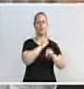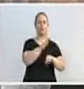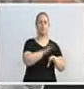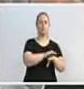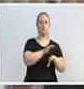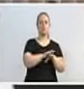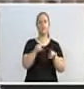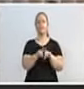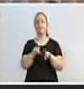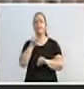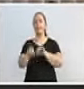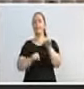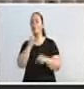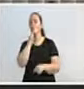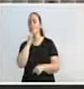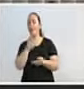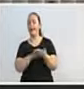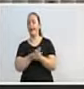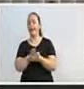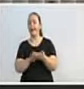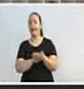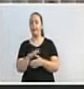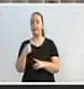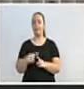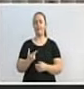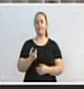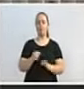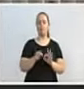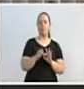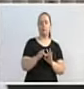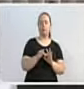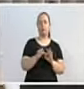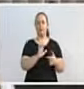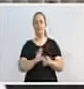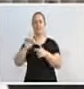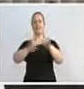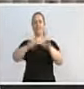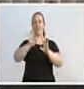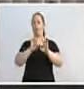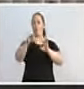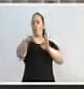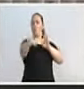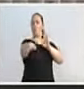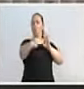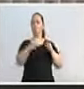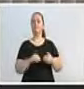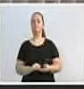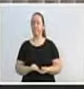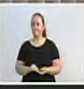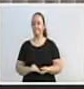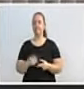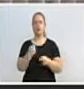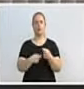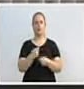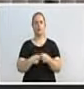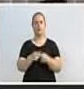metros se transforma na televisão em 20 quilômetros. A máquina administrativa, com seus 400